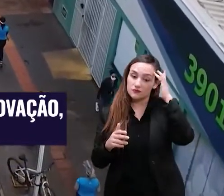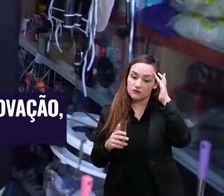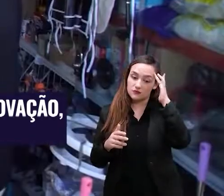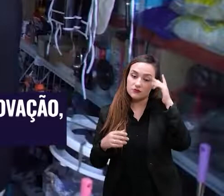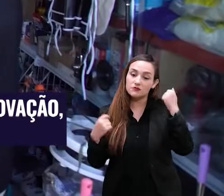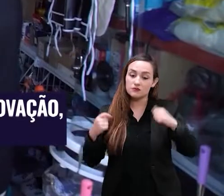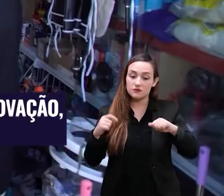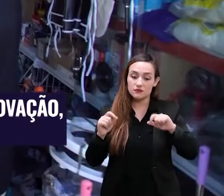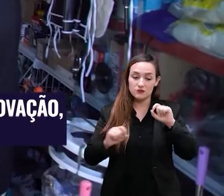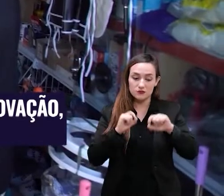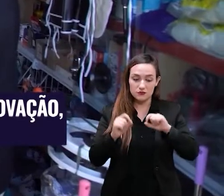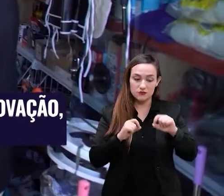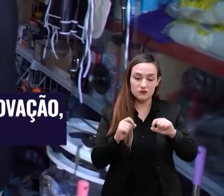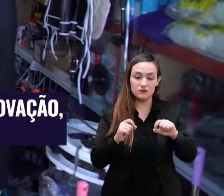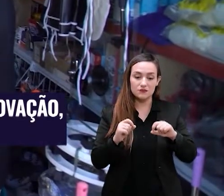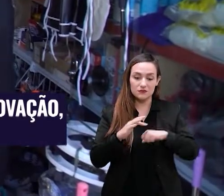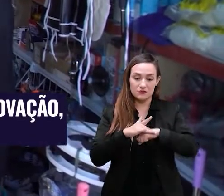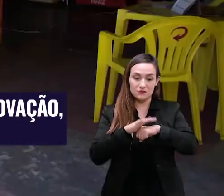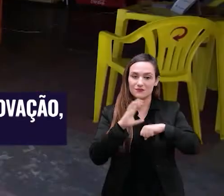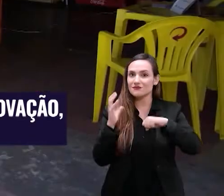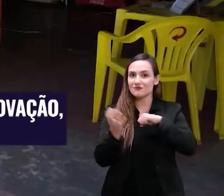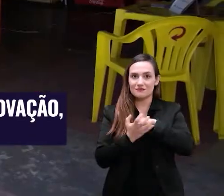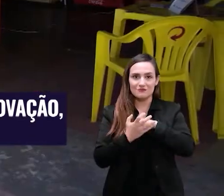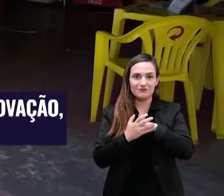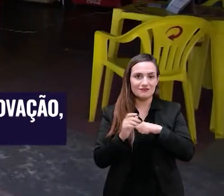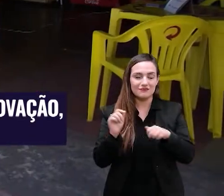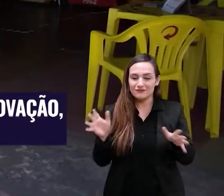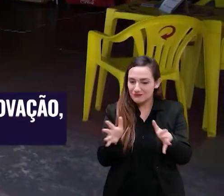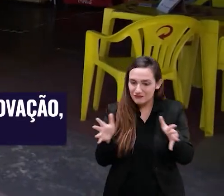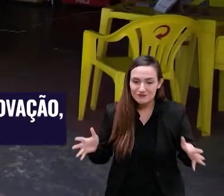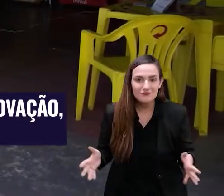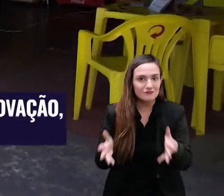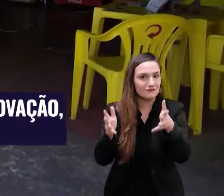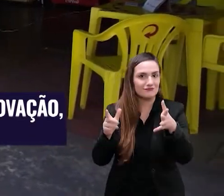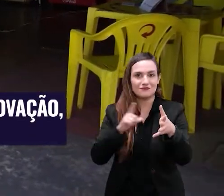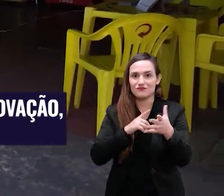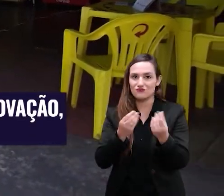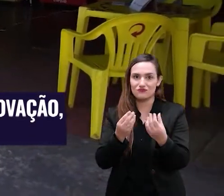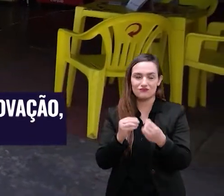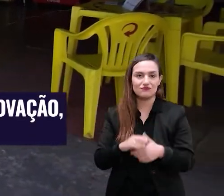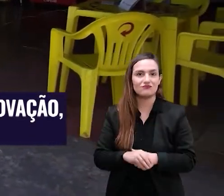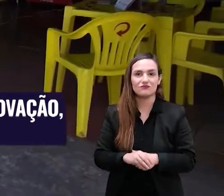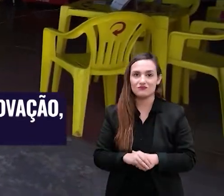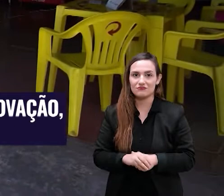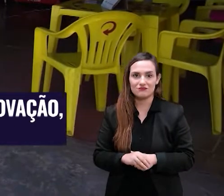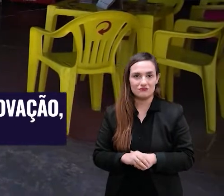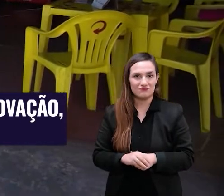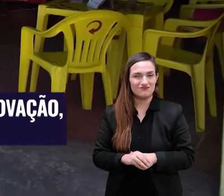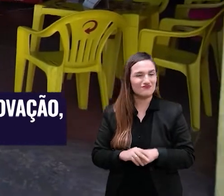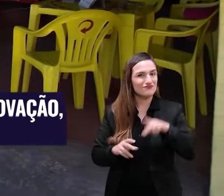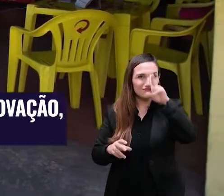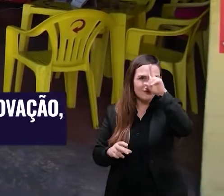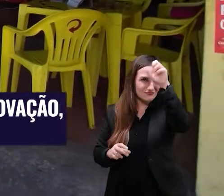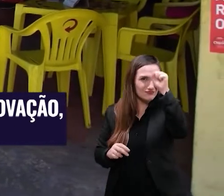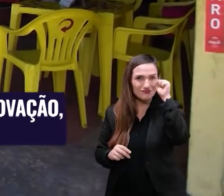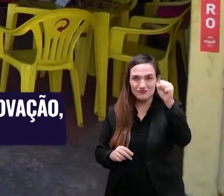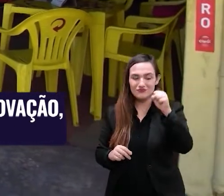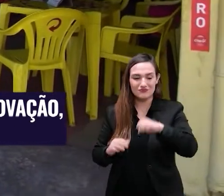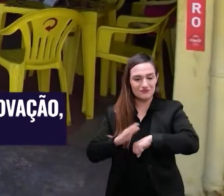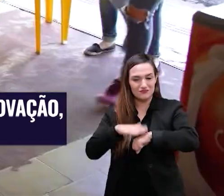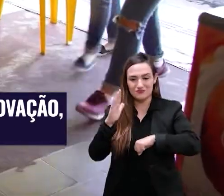lado a dinamização da economia, por outro a pandemia do qual a gente está saindo nos últimos, sim, 2 anos. Houve um fortalecimento